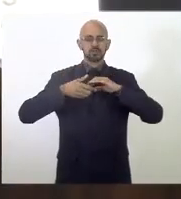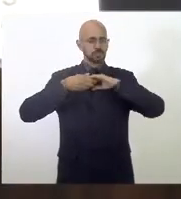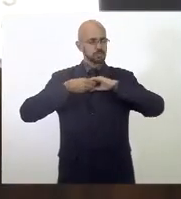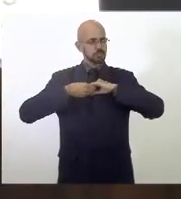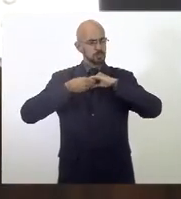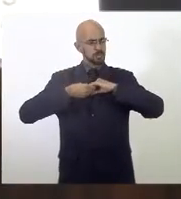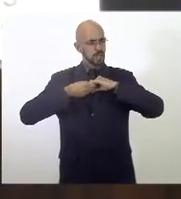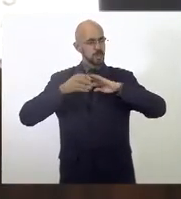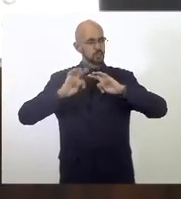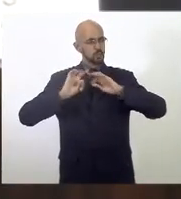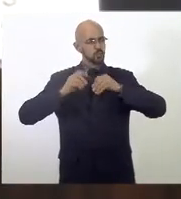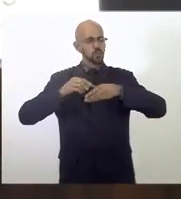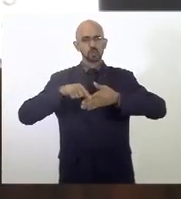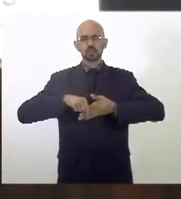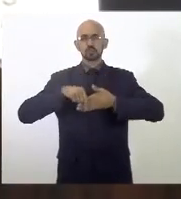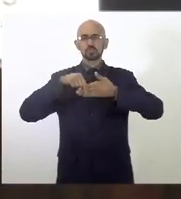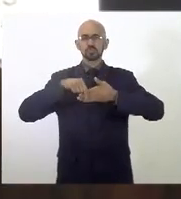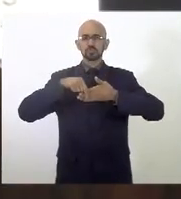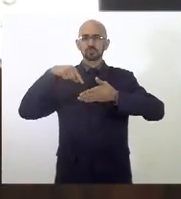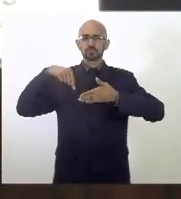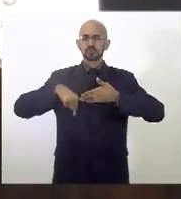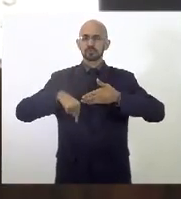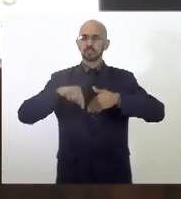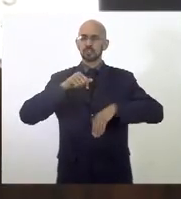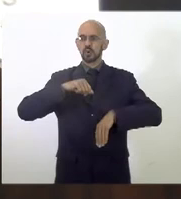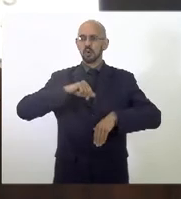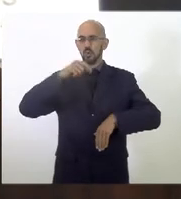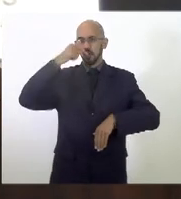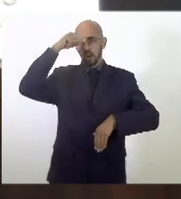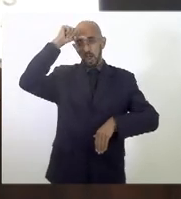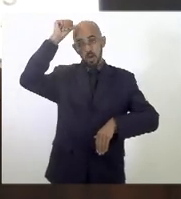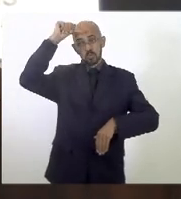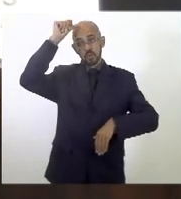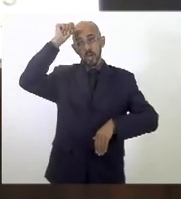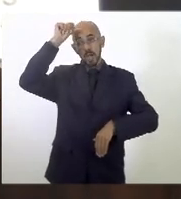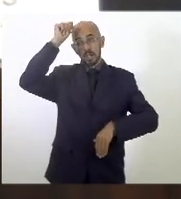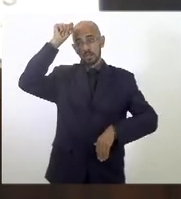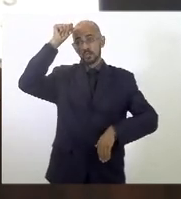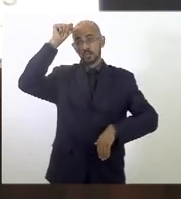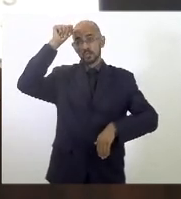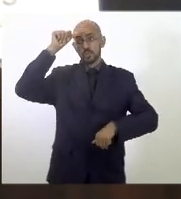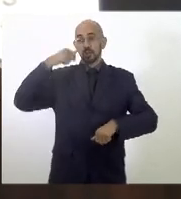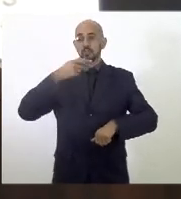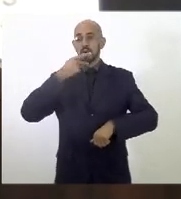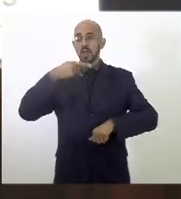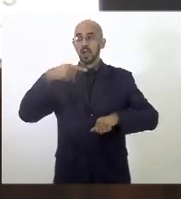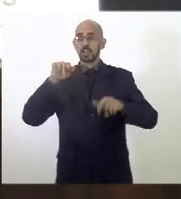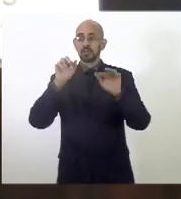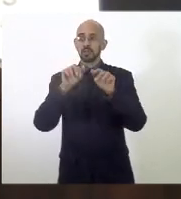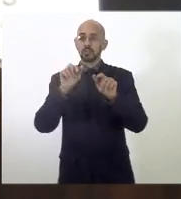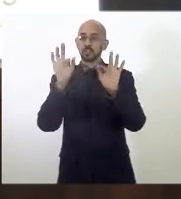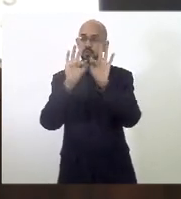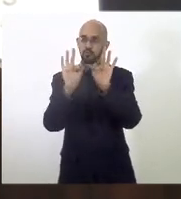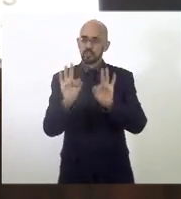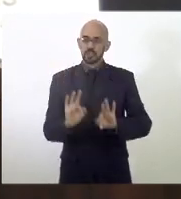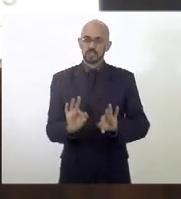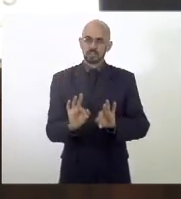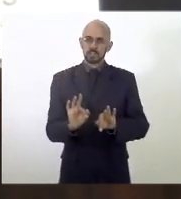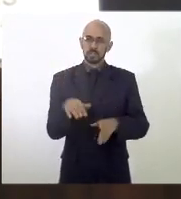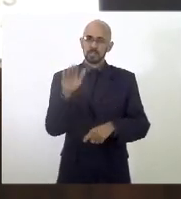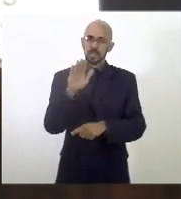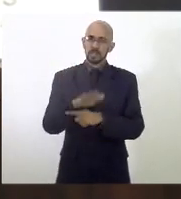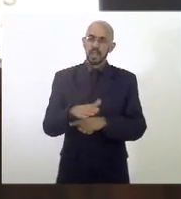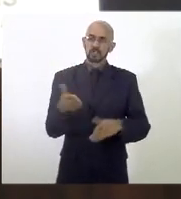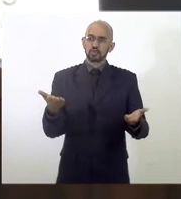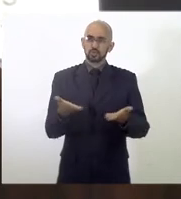presentes na mesa, nosso querido governador Cláudio Castro, e dizer que eu estou muito feliz nesta tarde de hoje. Eu